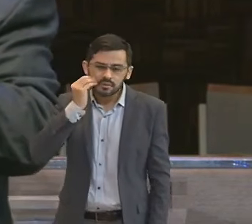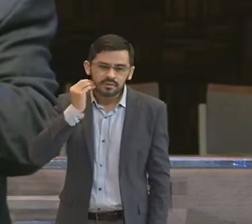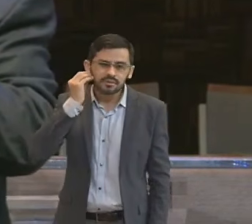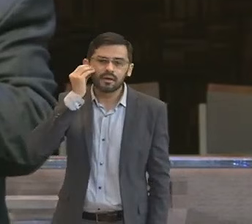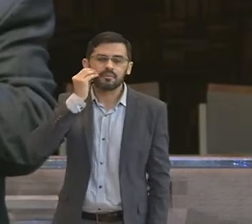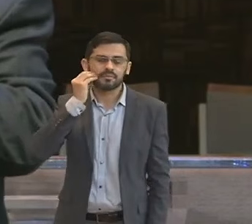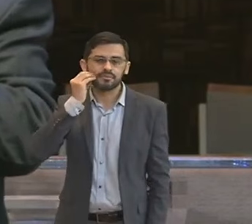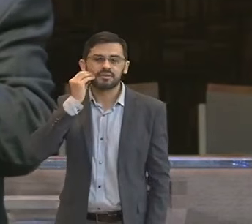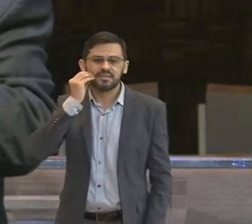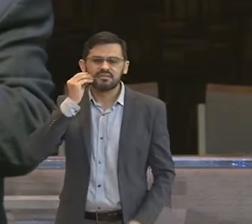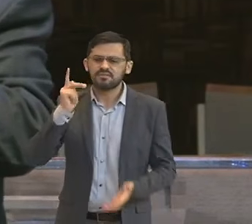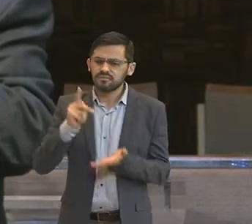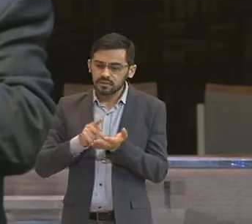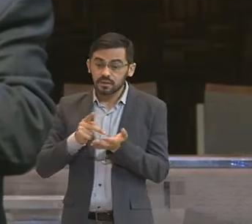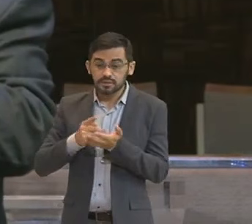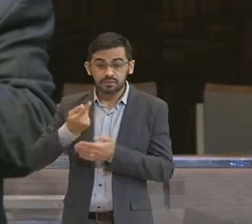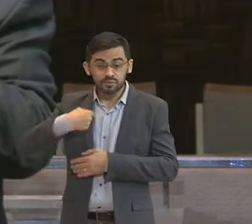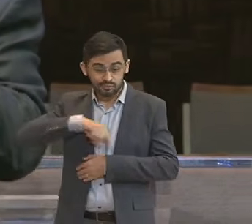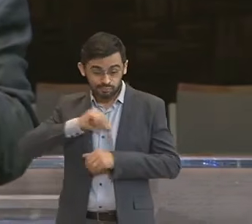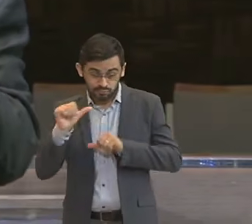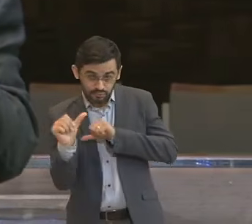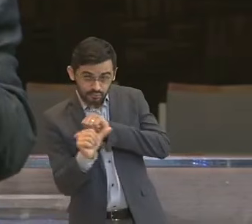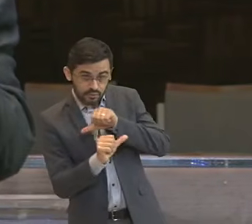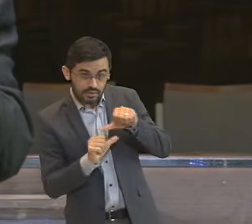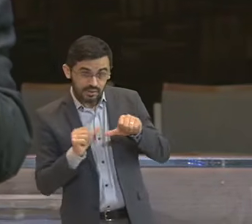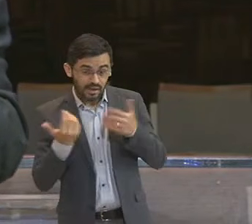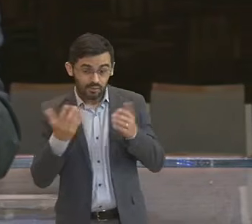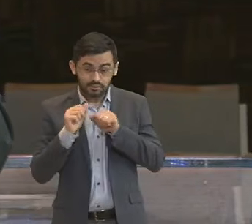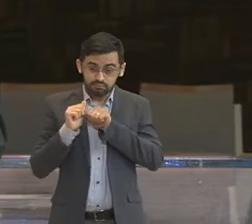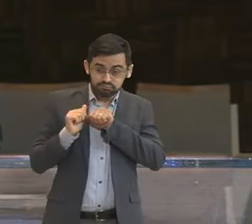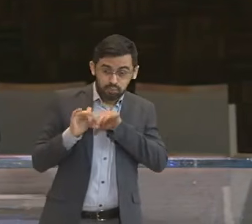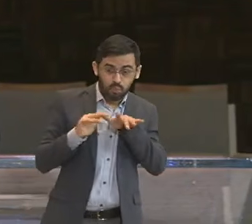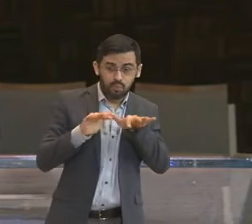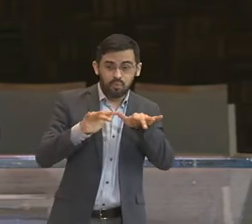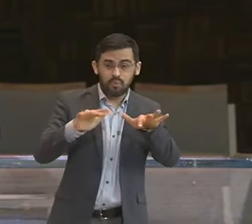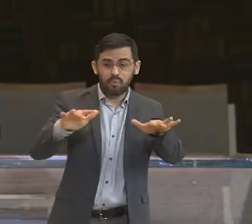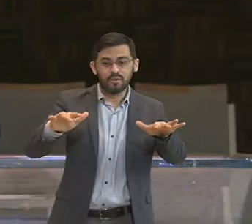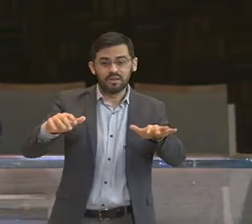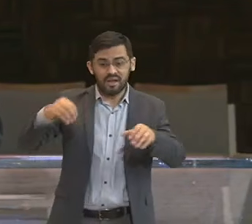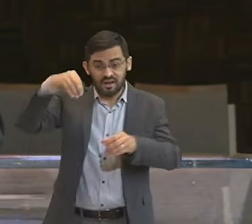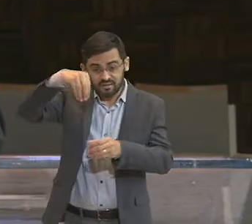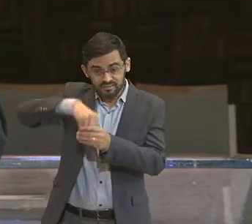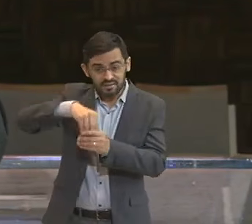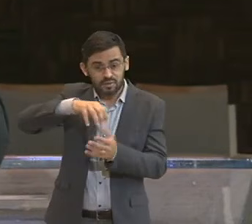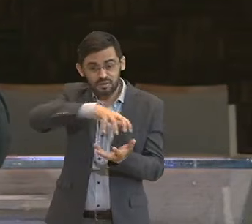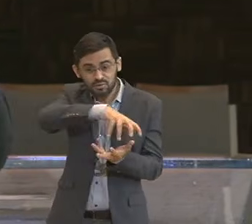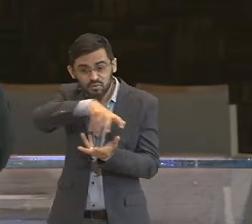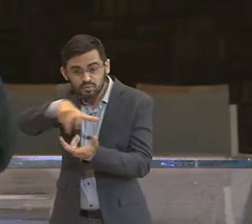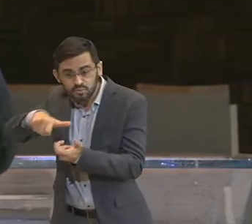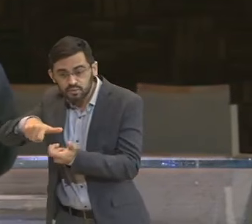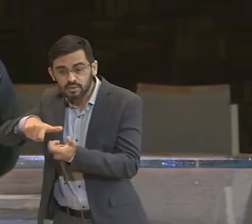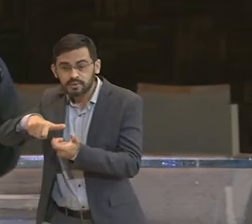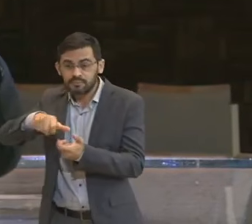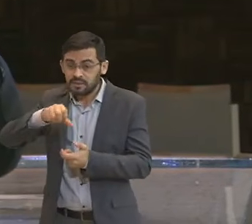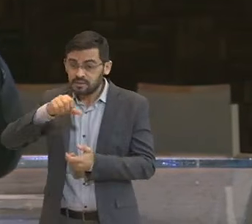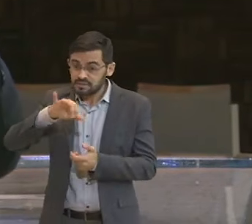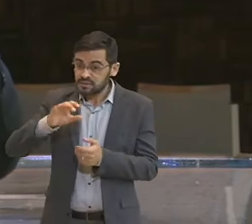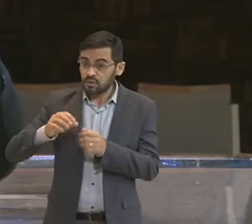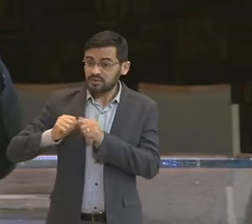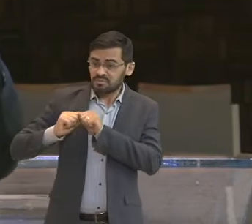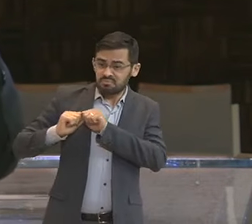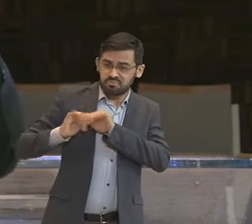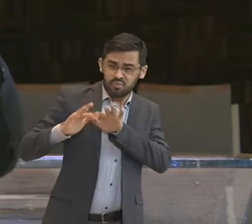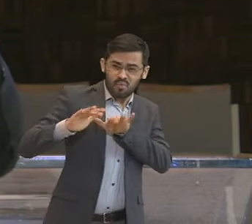e a gente se transforma numa fonte da graça de Deus na terra, quanto mais longe a gente